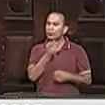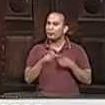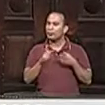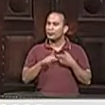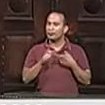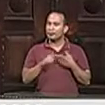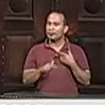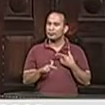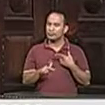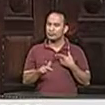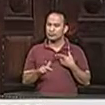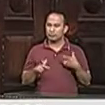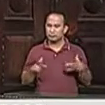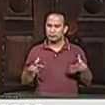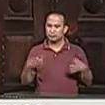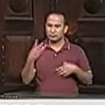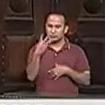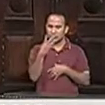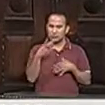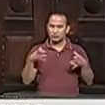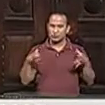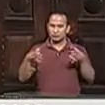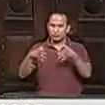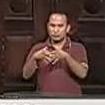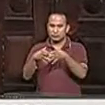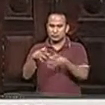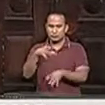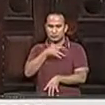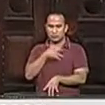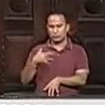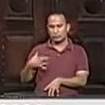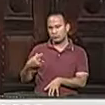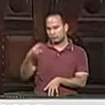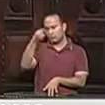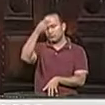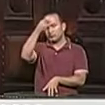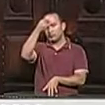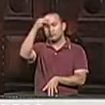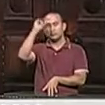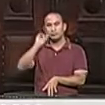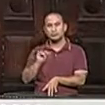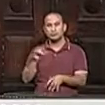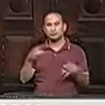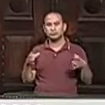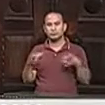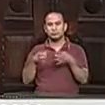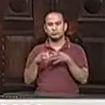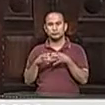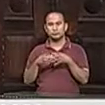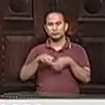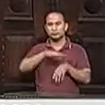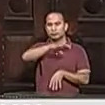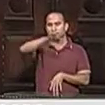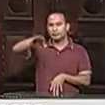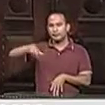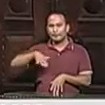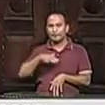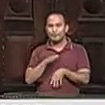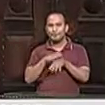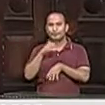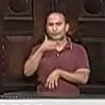problema dessas 3 unidades de saúde mental que abrangem uma área com quase 2 milhões de